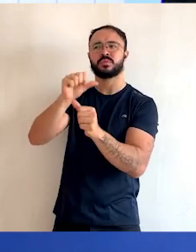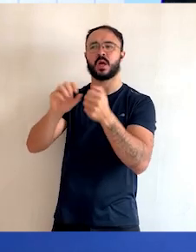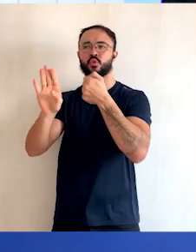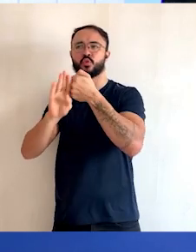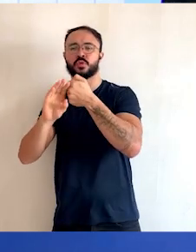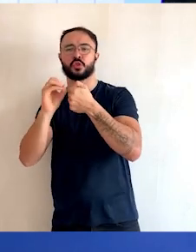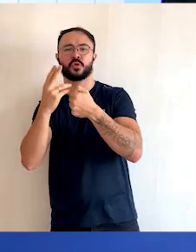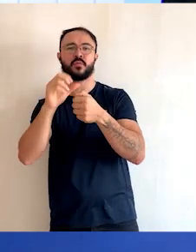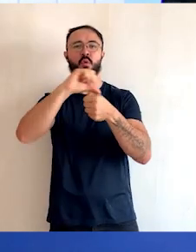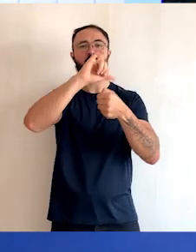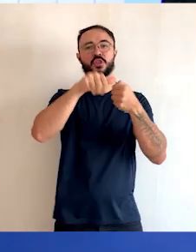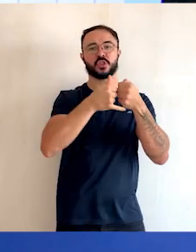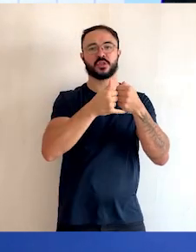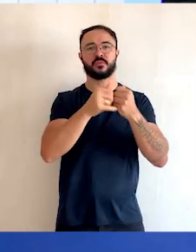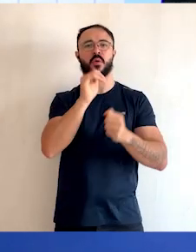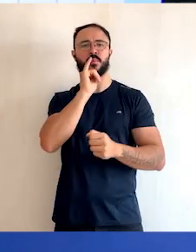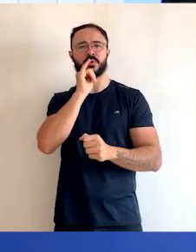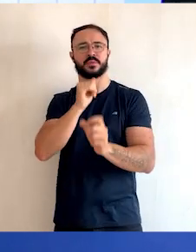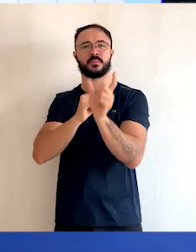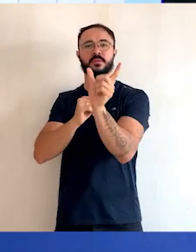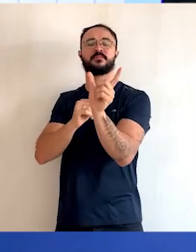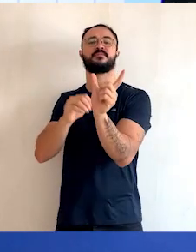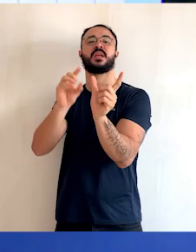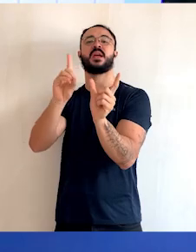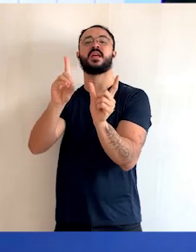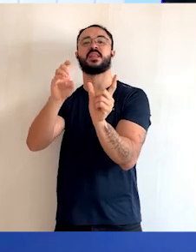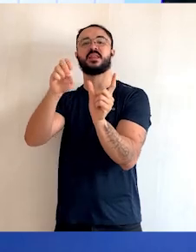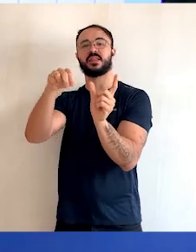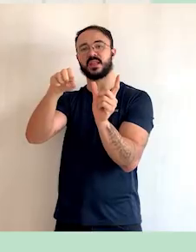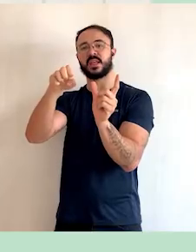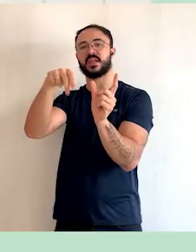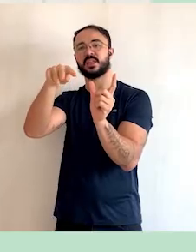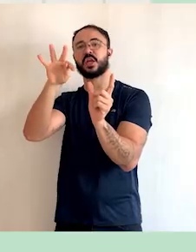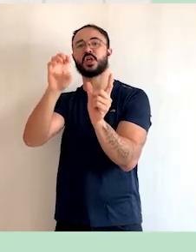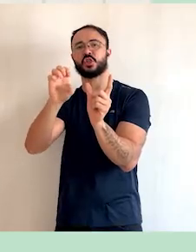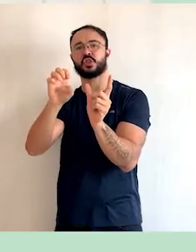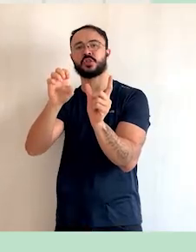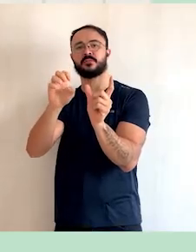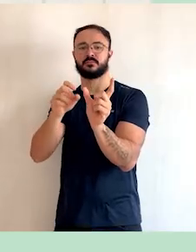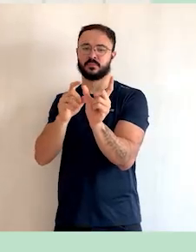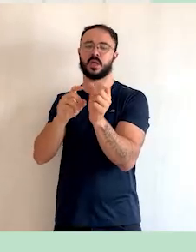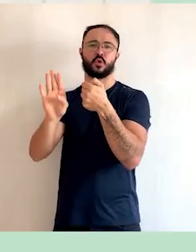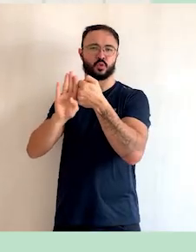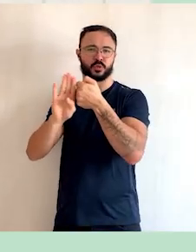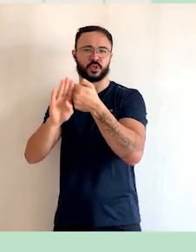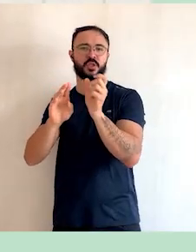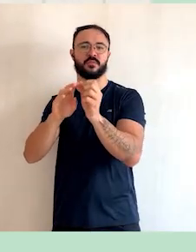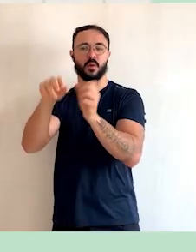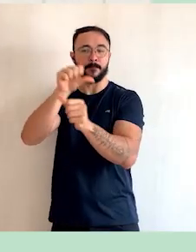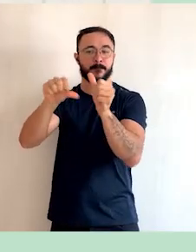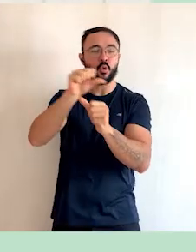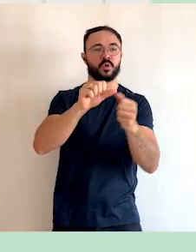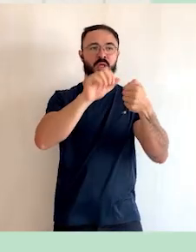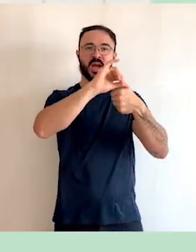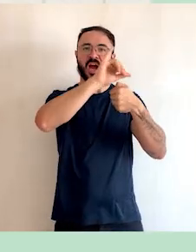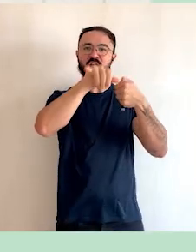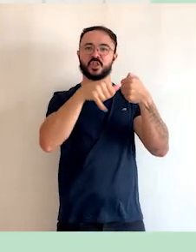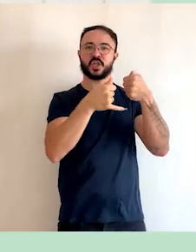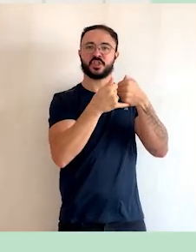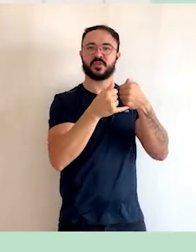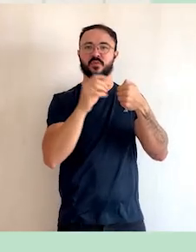da palavra dente, que é um substantivo, formamos o adjetivo dentuça. A partir do substantivo